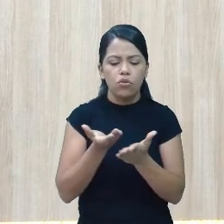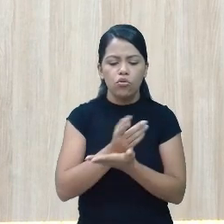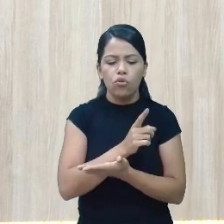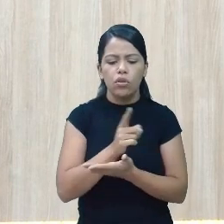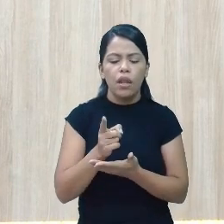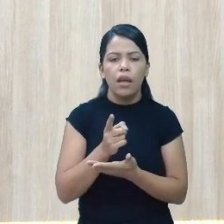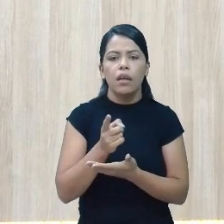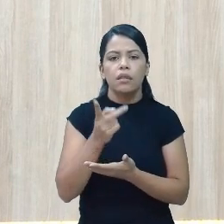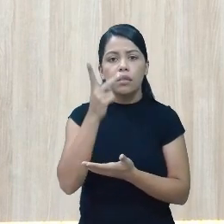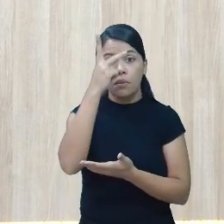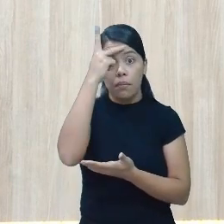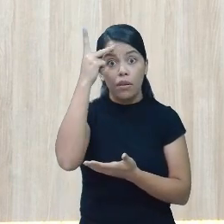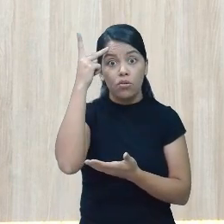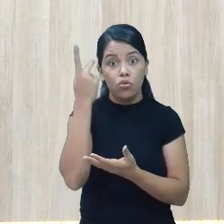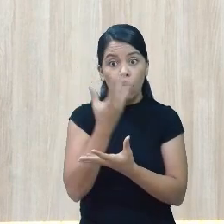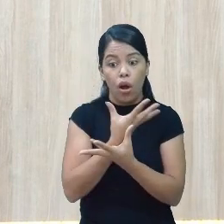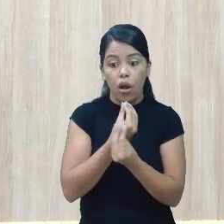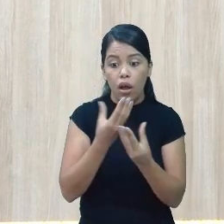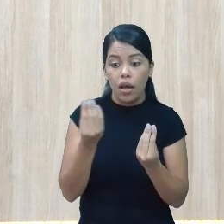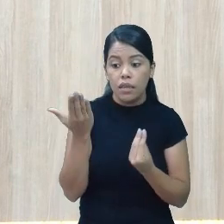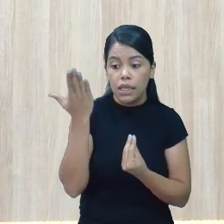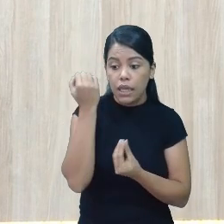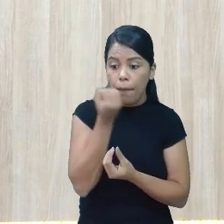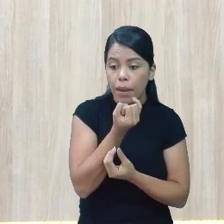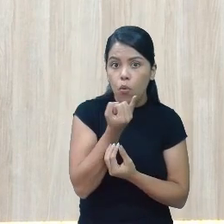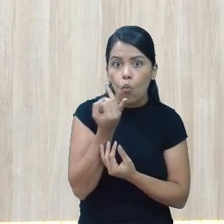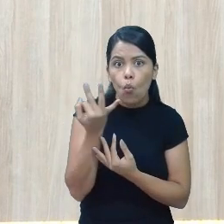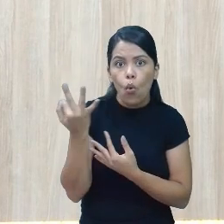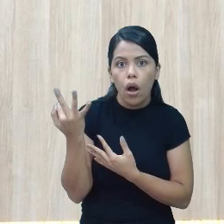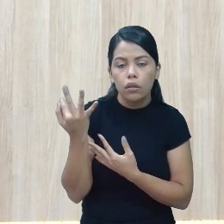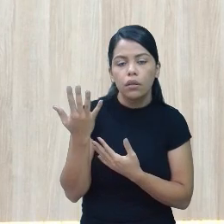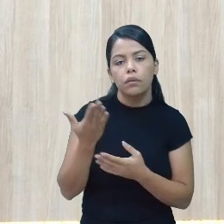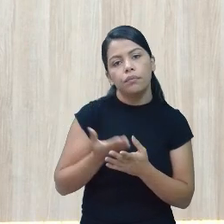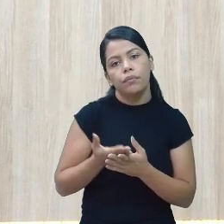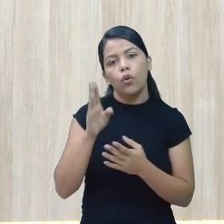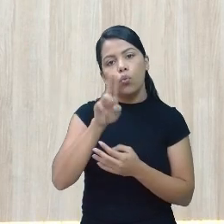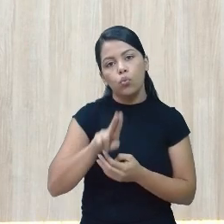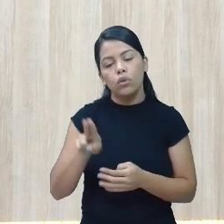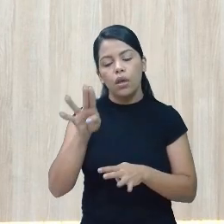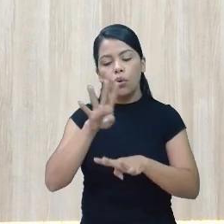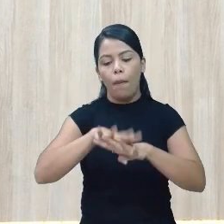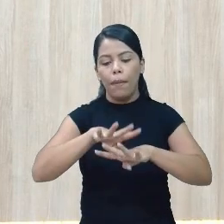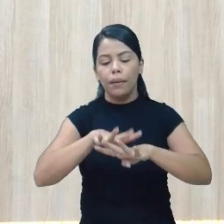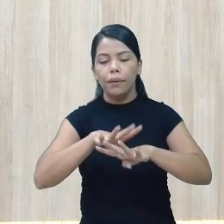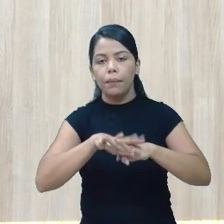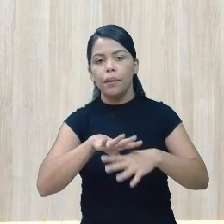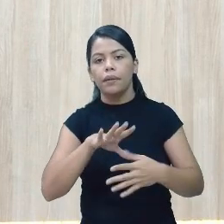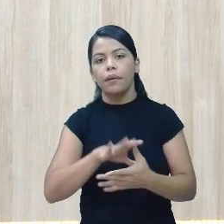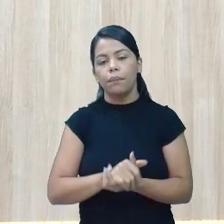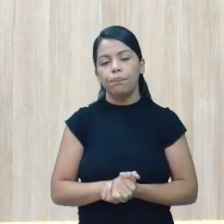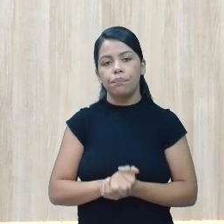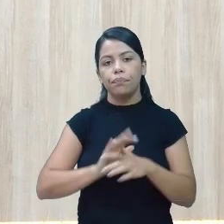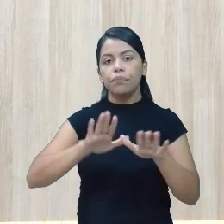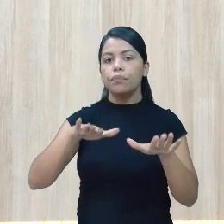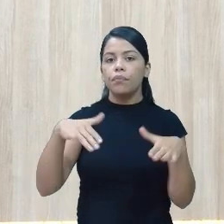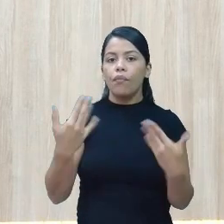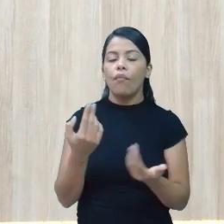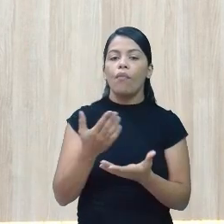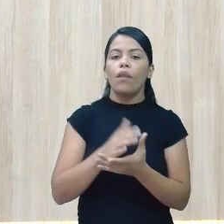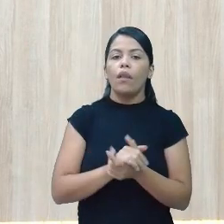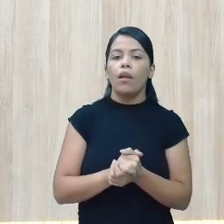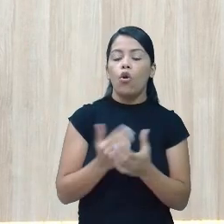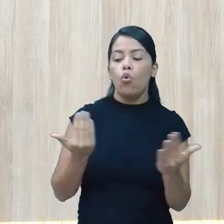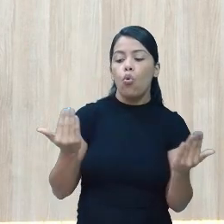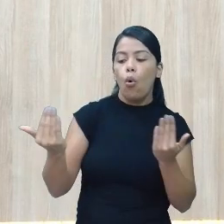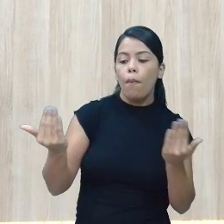da matemática, a partir do olhar da tecnologia, tá certo? Então perceba que hoje em dia a população mundial, em comparação